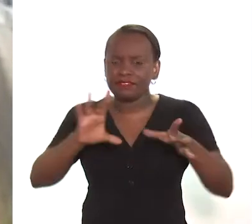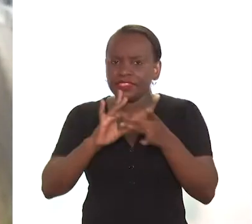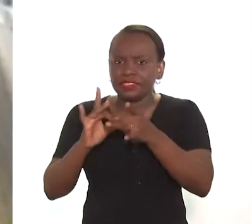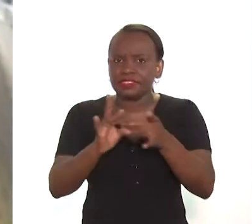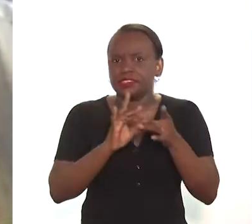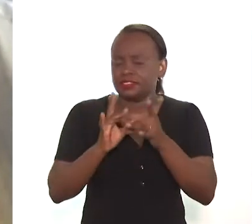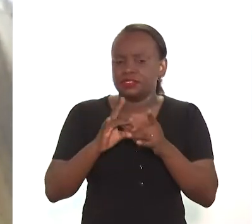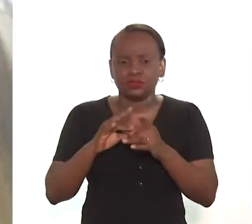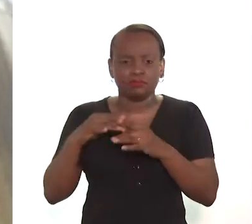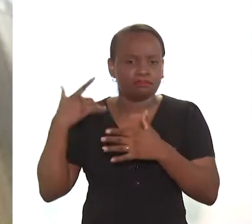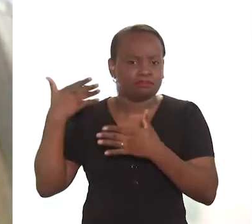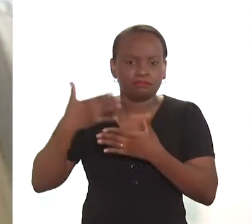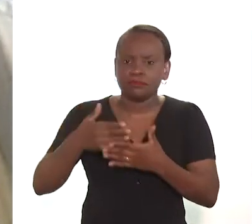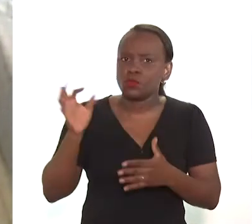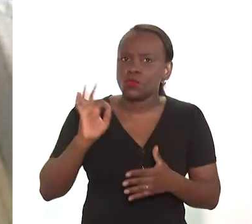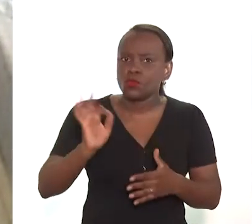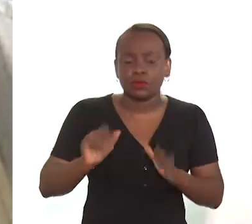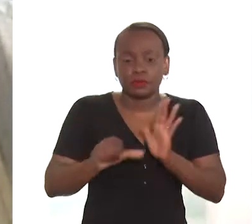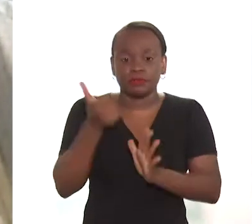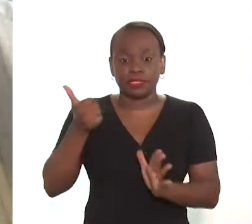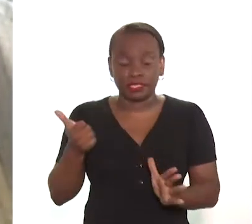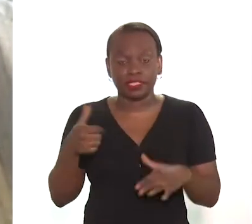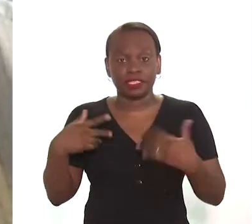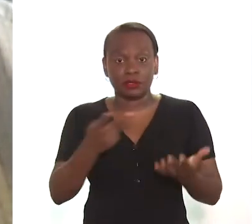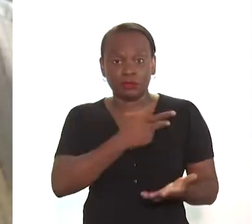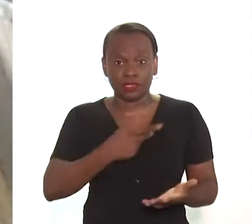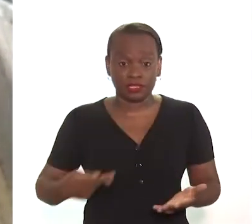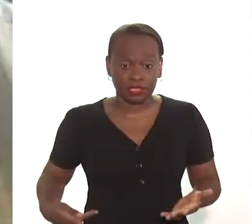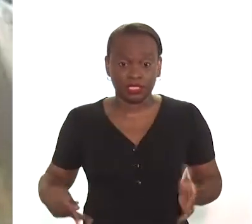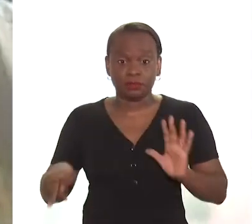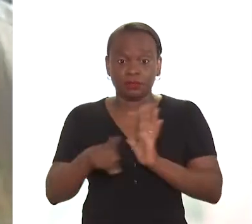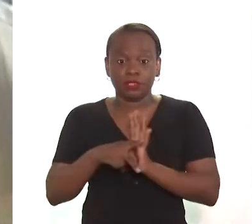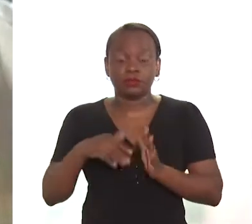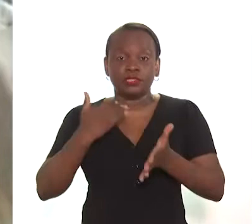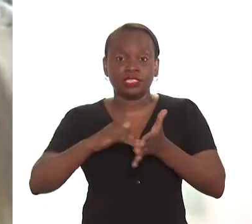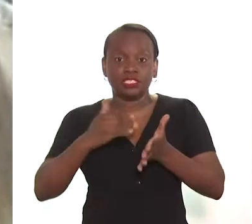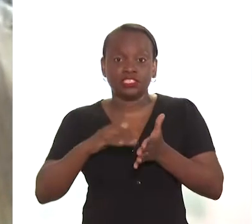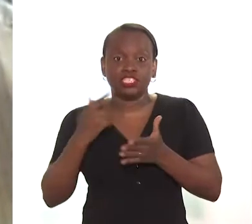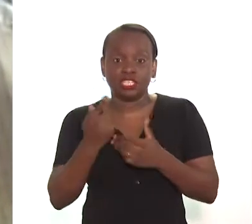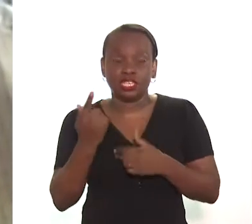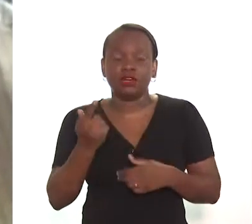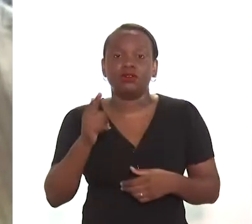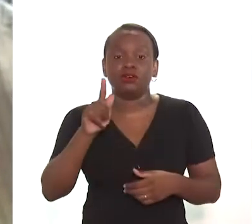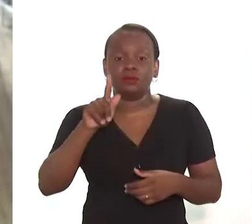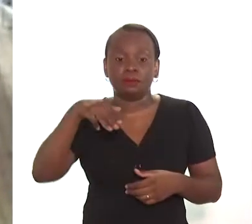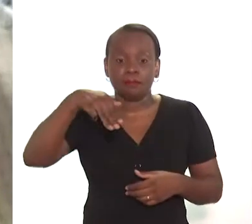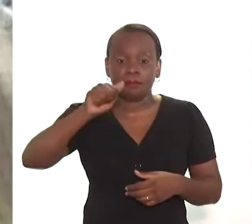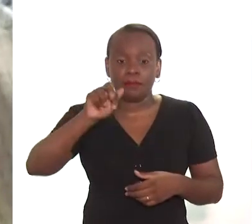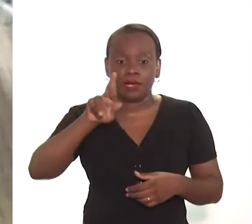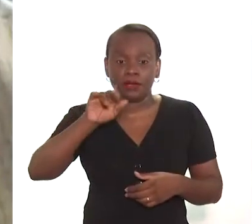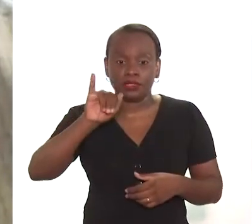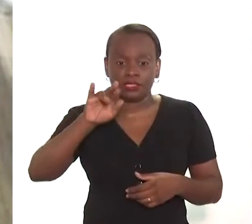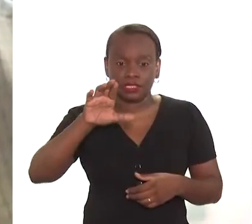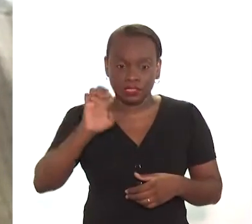tempos, em que o presidente, na época do Conselho, o secretário-geral, Maurice